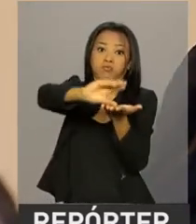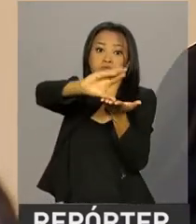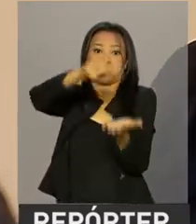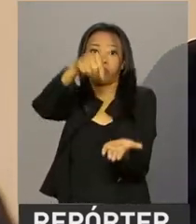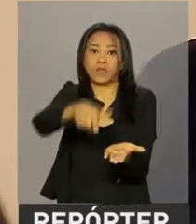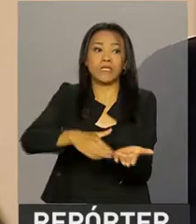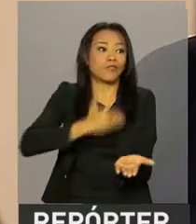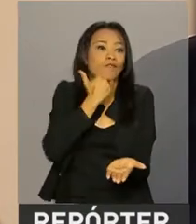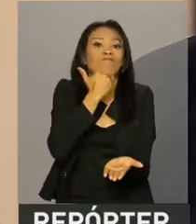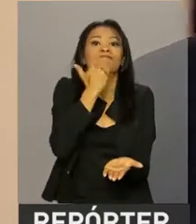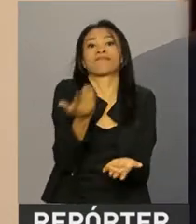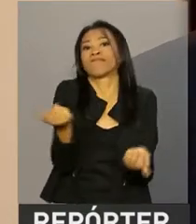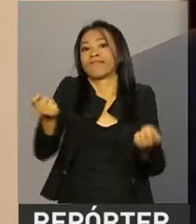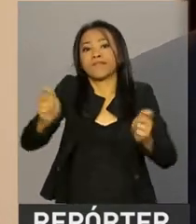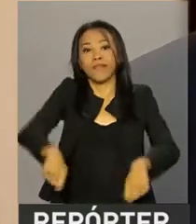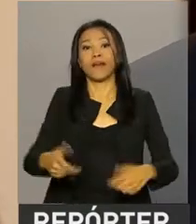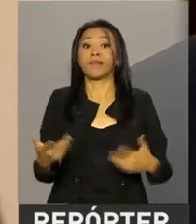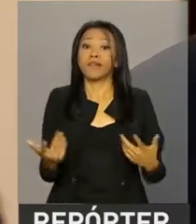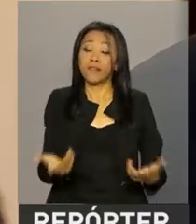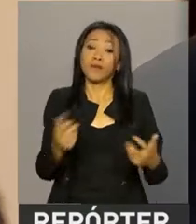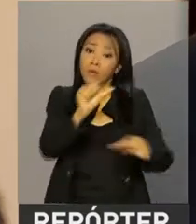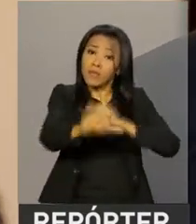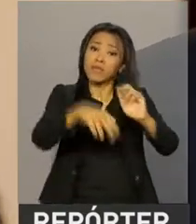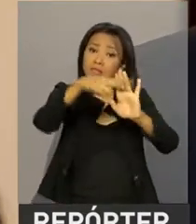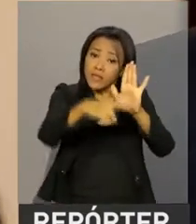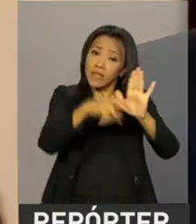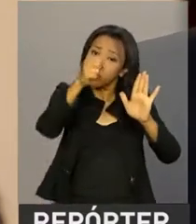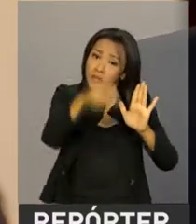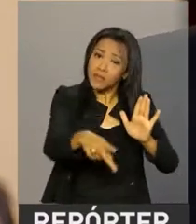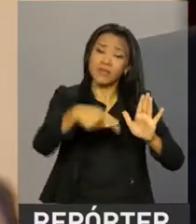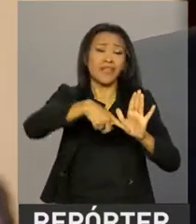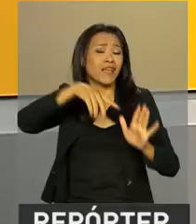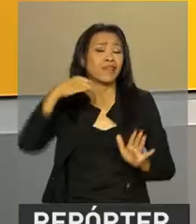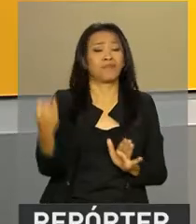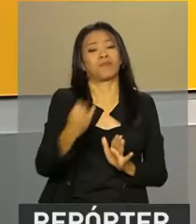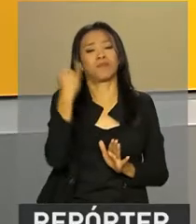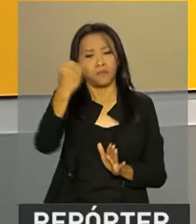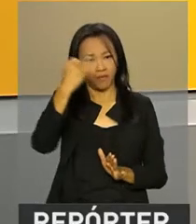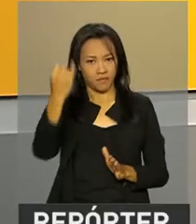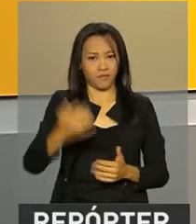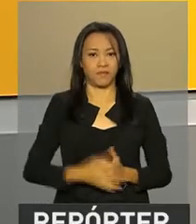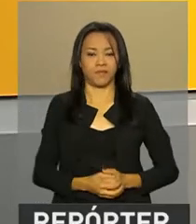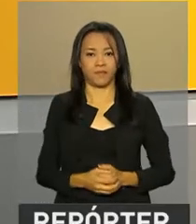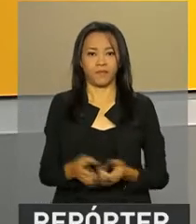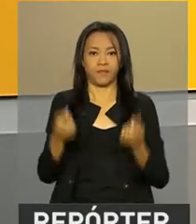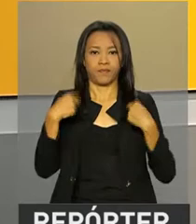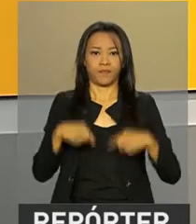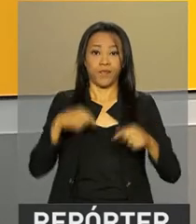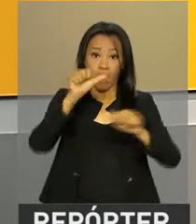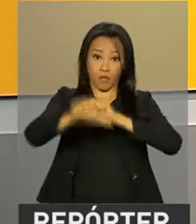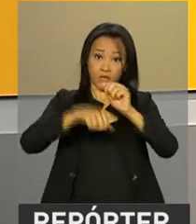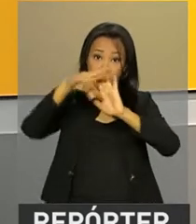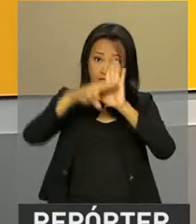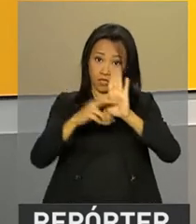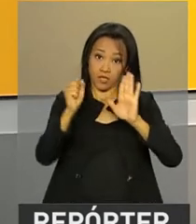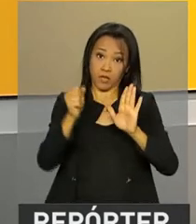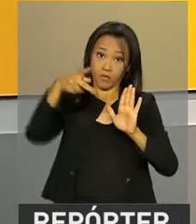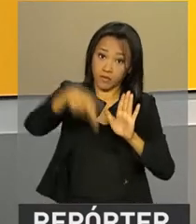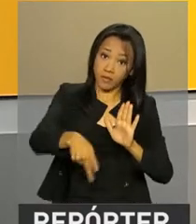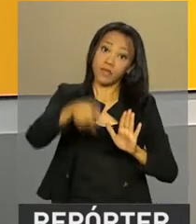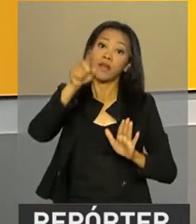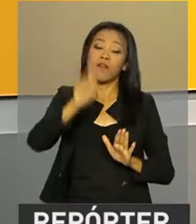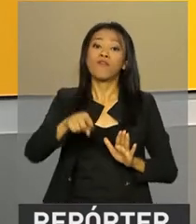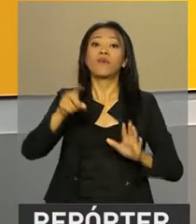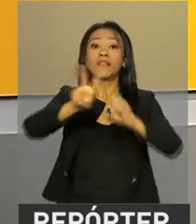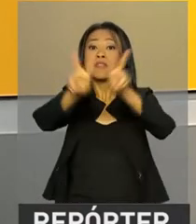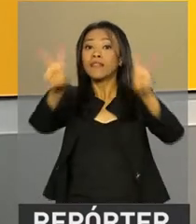isso é insustentável. Portanto, a reforma da Previdência é absolutamente fundamental. E a reforma da Previdência foi tema de um